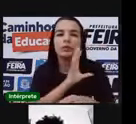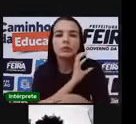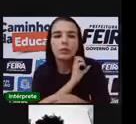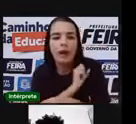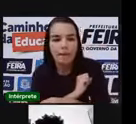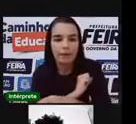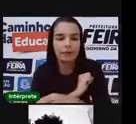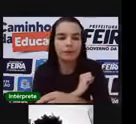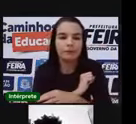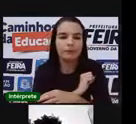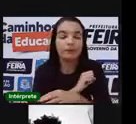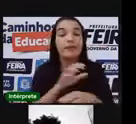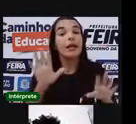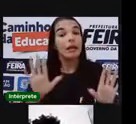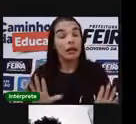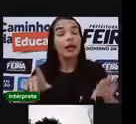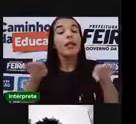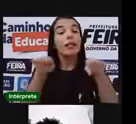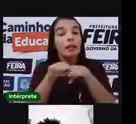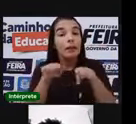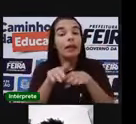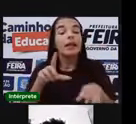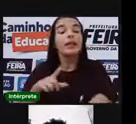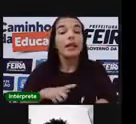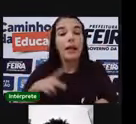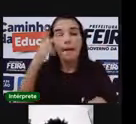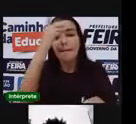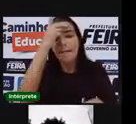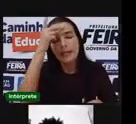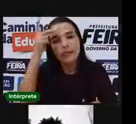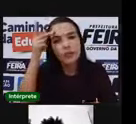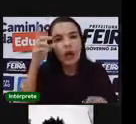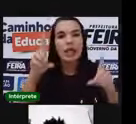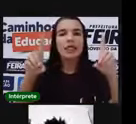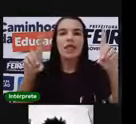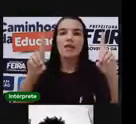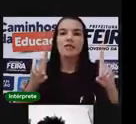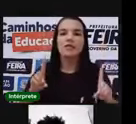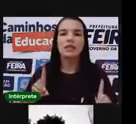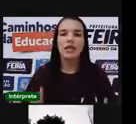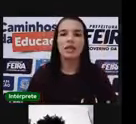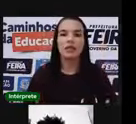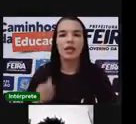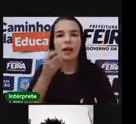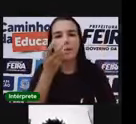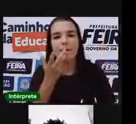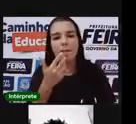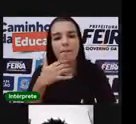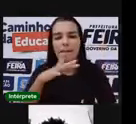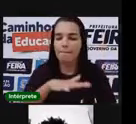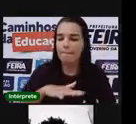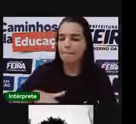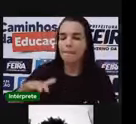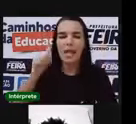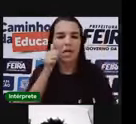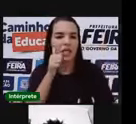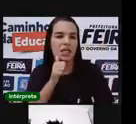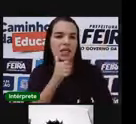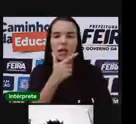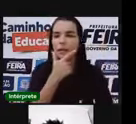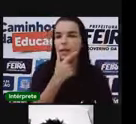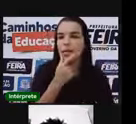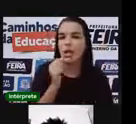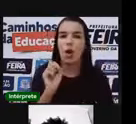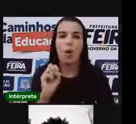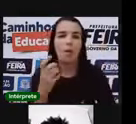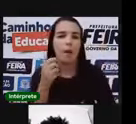com deficiência, não é? Que é diferente da gente, o menino, a menina, o jovem, a jovem, não é? A mulher adulta, o homem adulto,